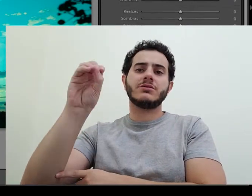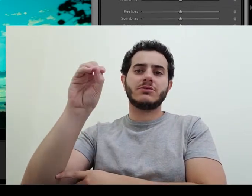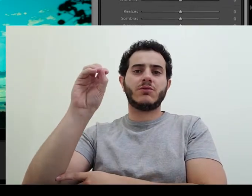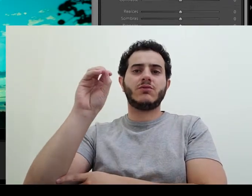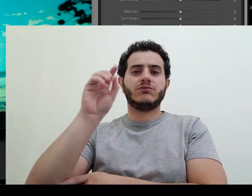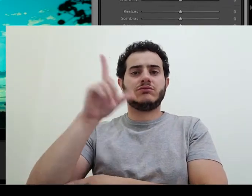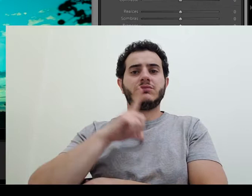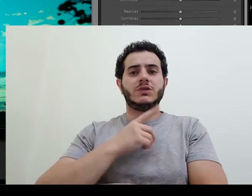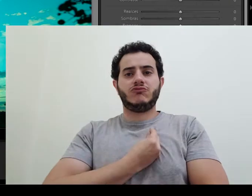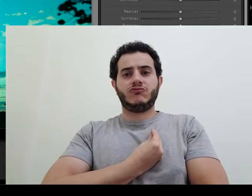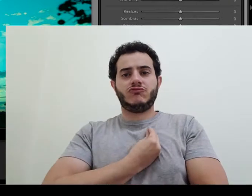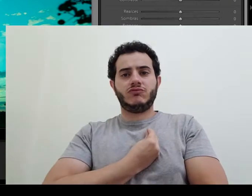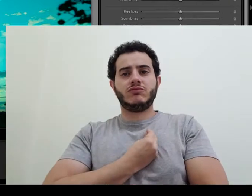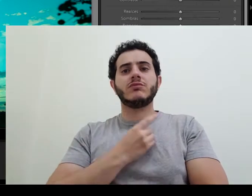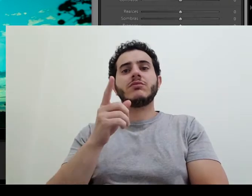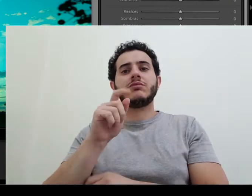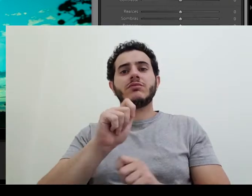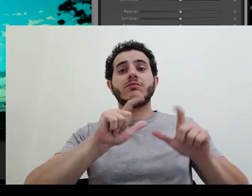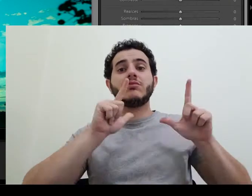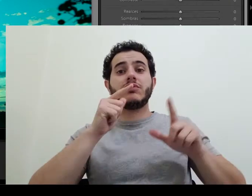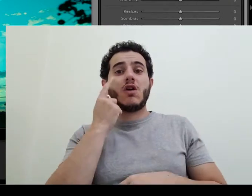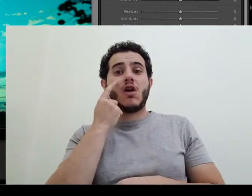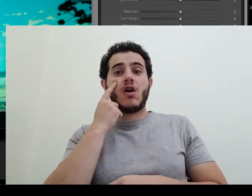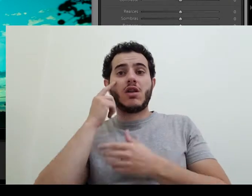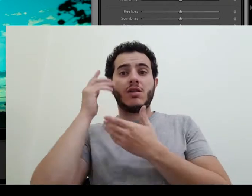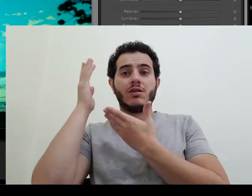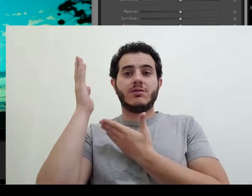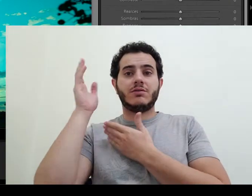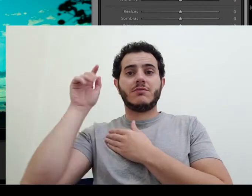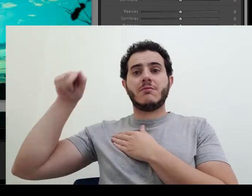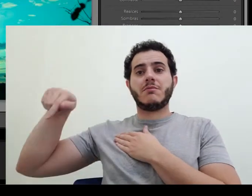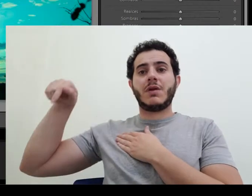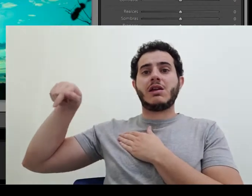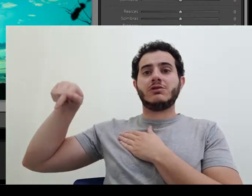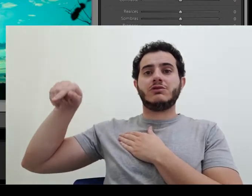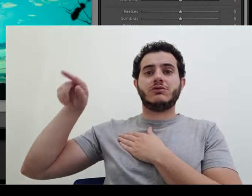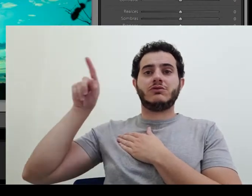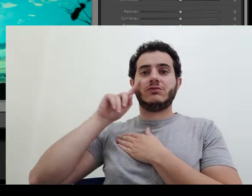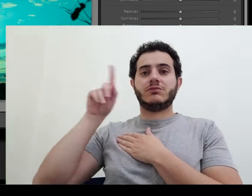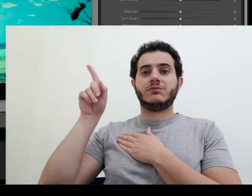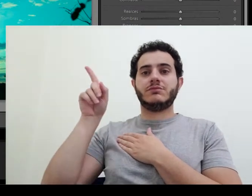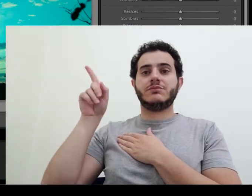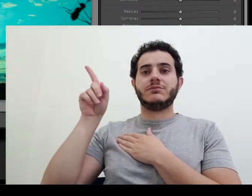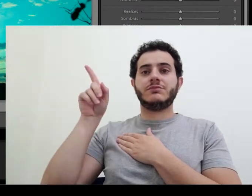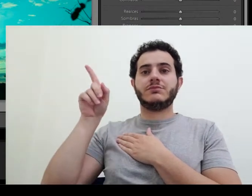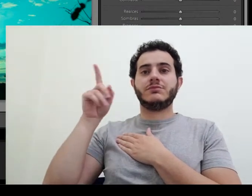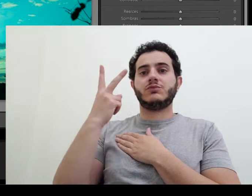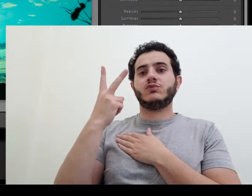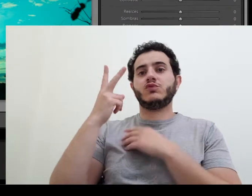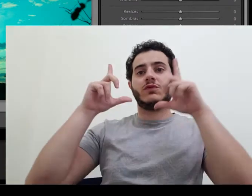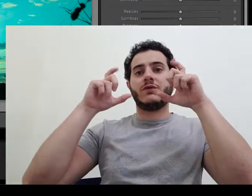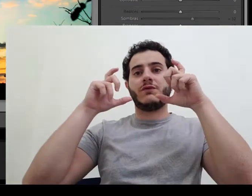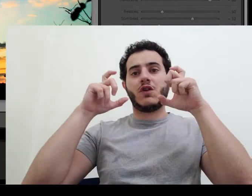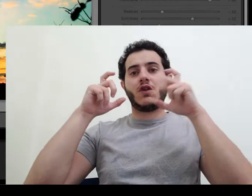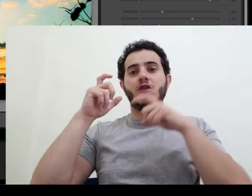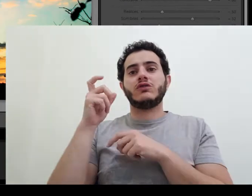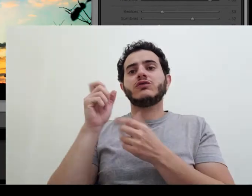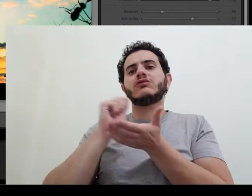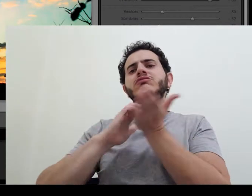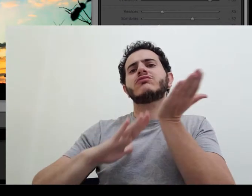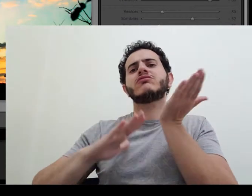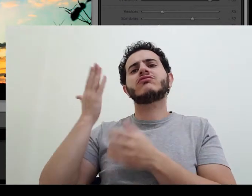e vou abrir aqui embaixo ó, a abinha da minha tira de filme. Tá? Essas são duas fotos que eu estava fazendo